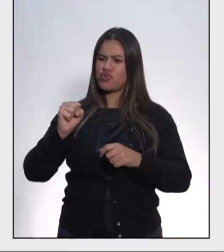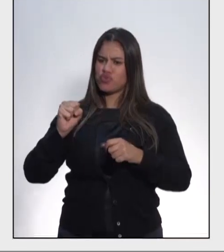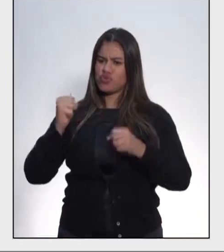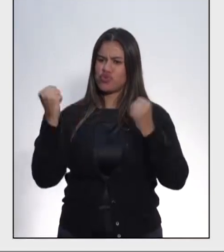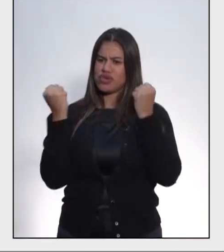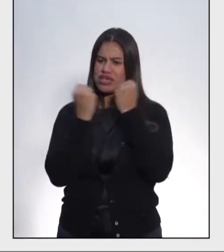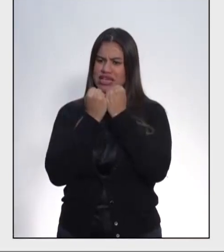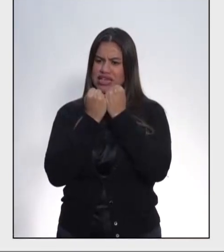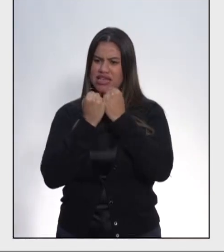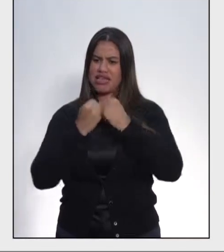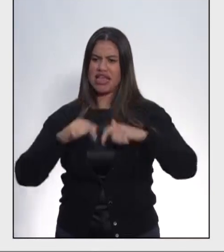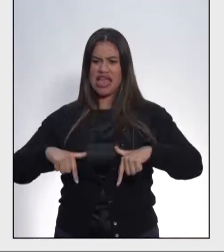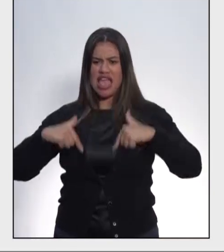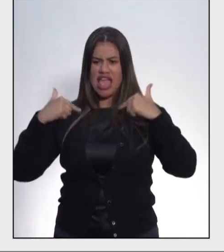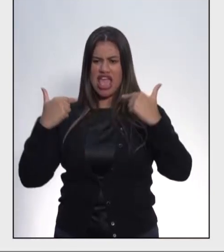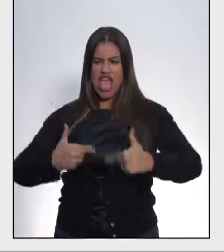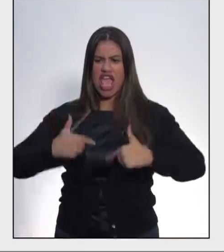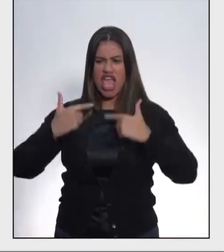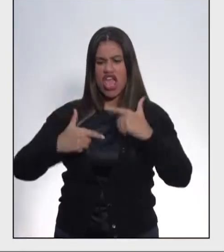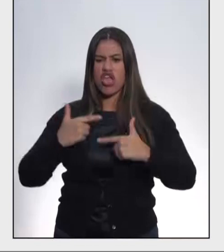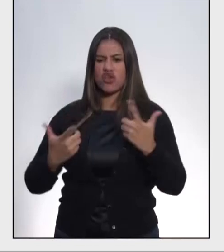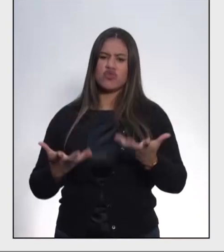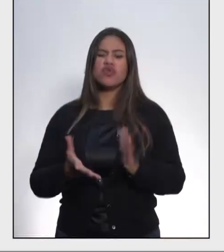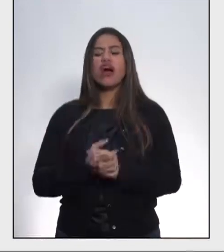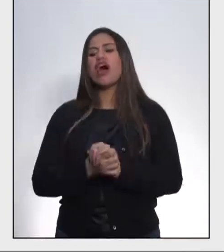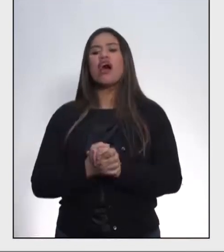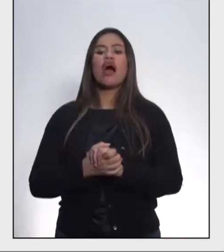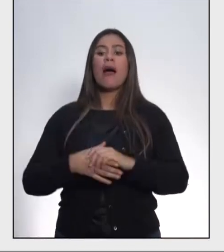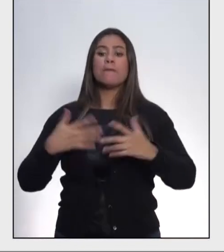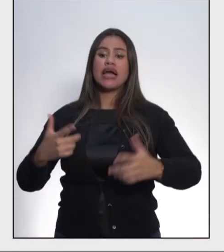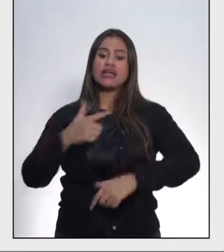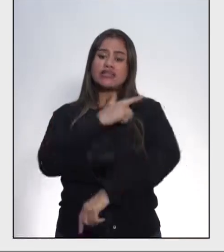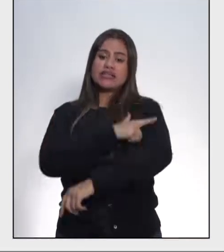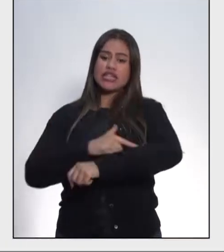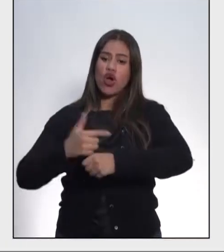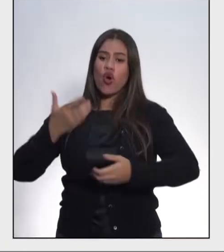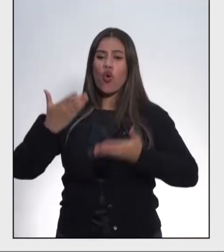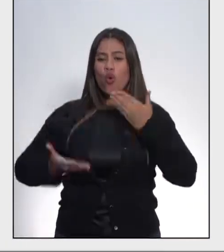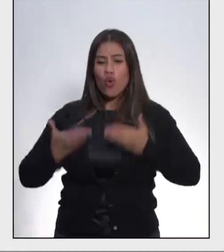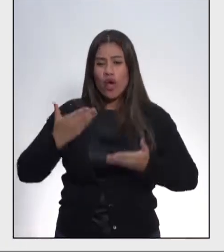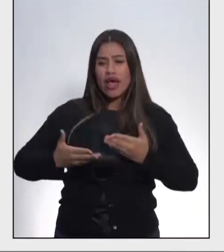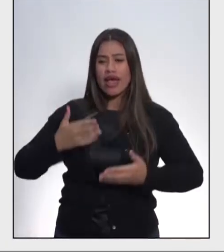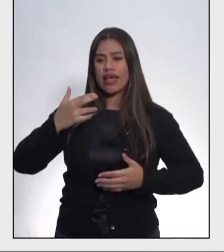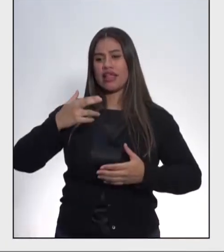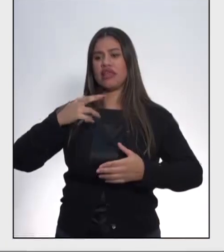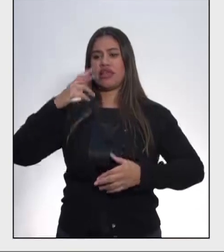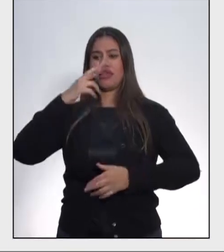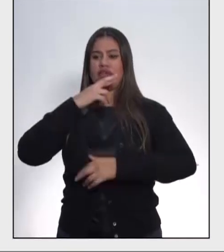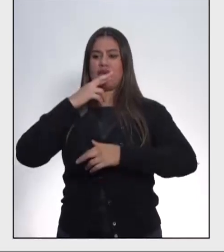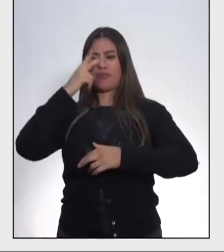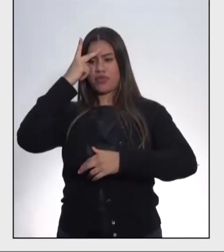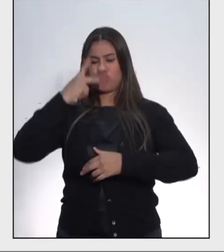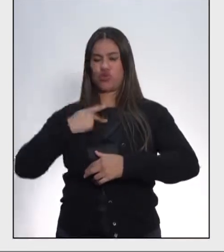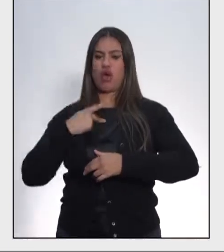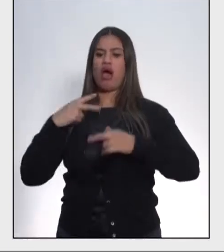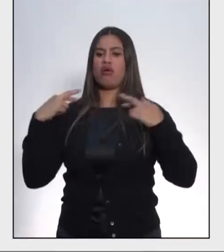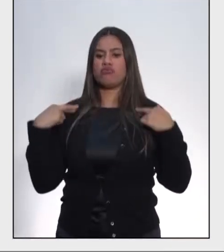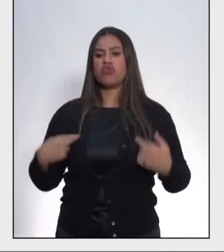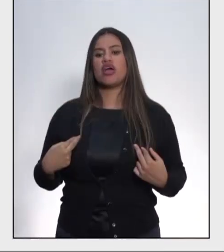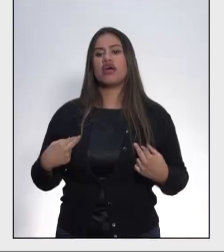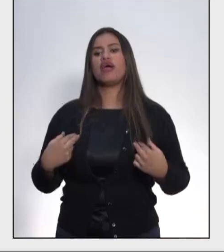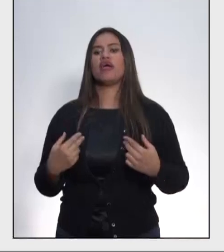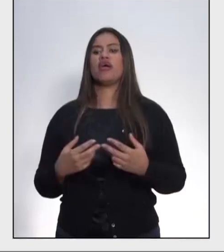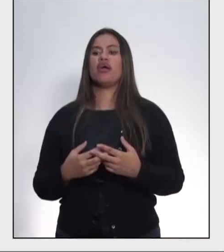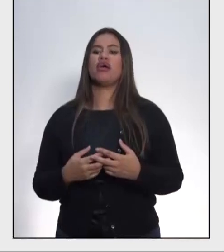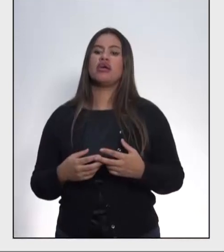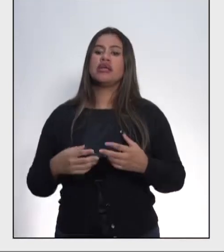também. Apresentam a possibilidade de desenvolver o autocontrole, o respeito ao outro e a formação do caráter. Possuem como objetivo principal